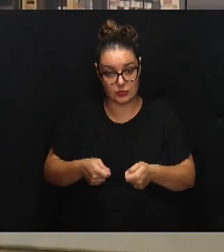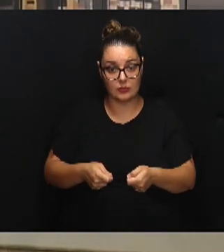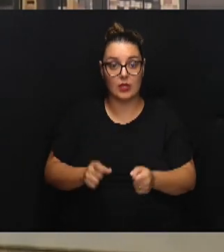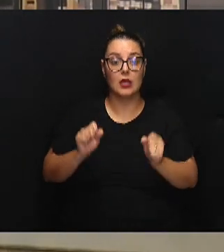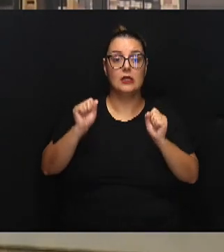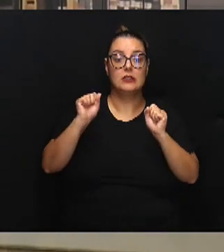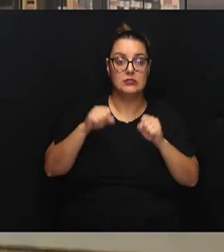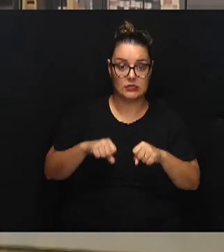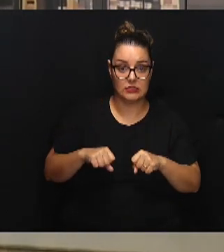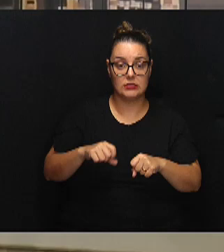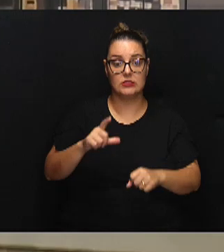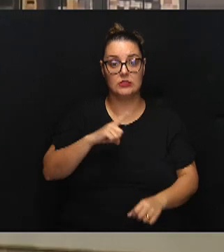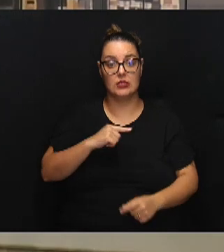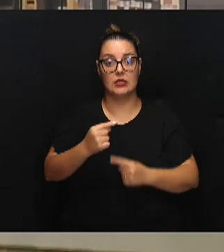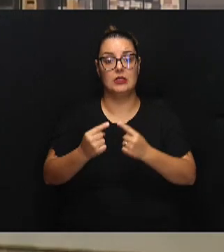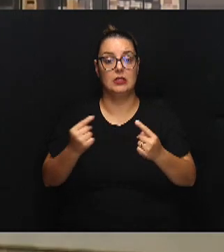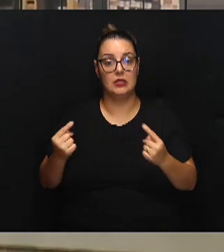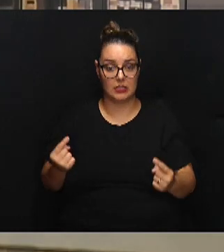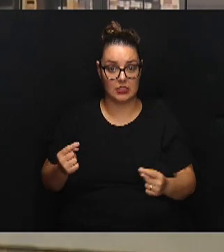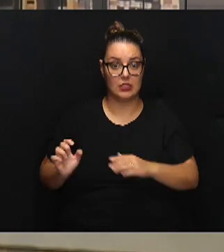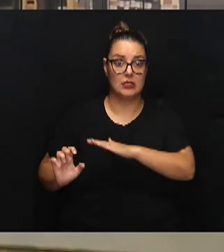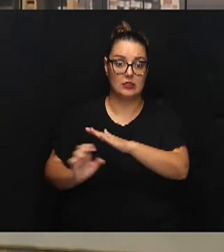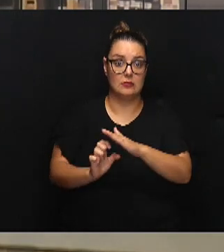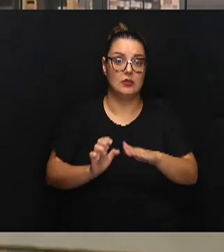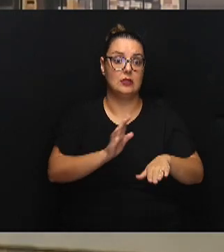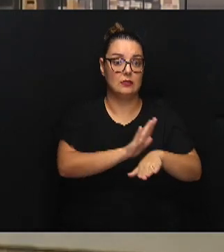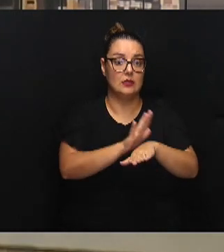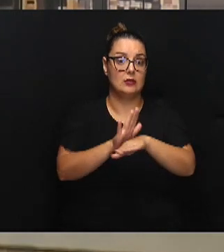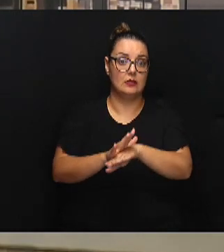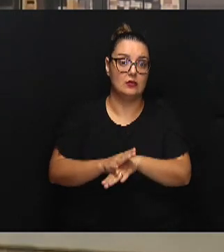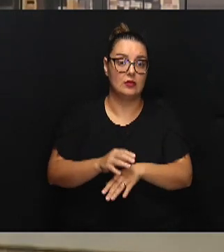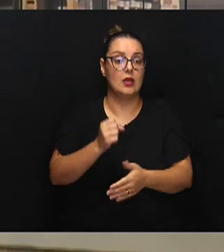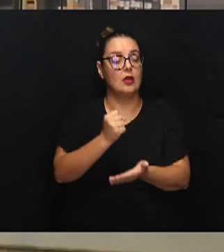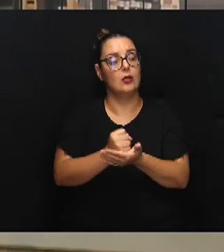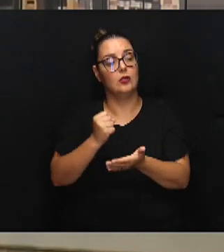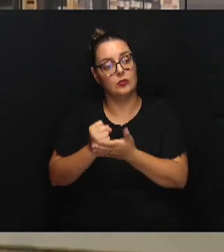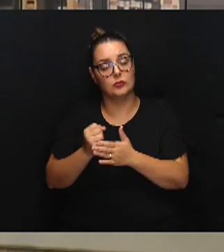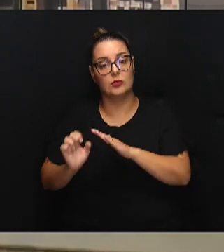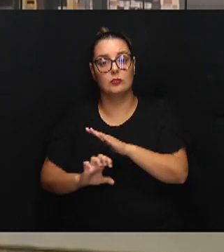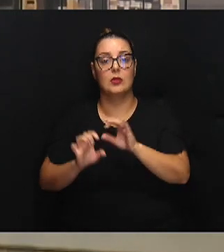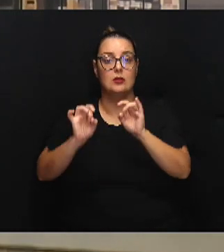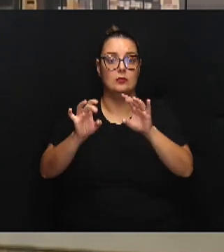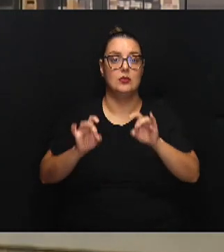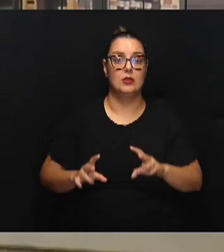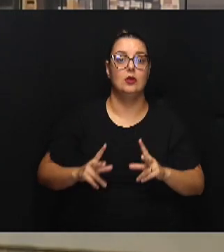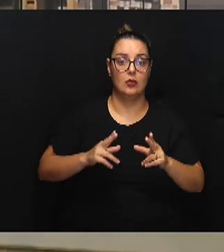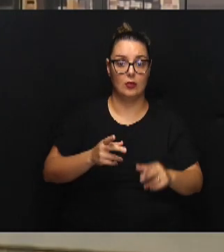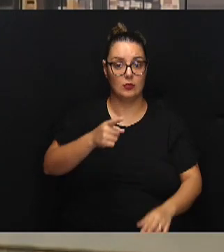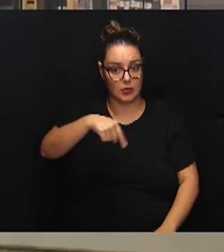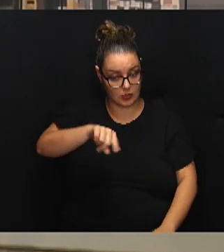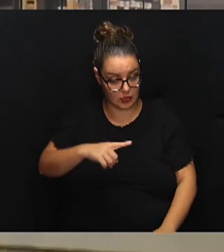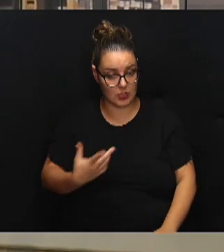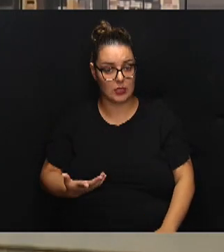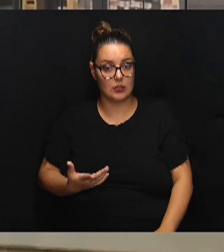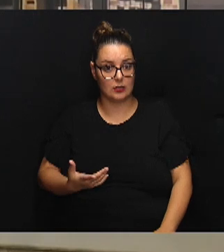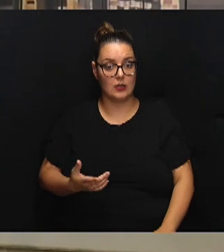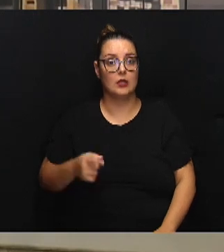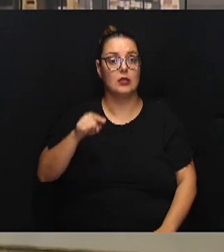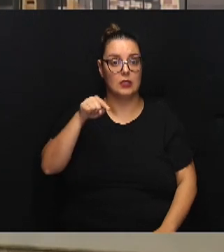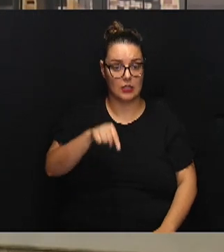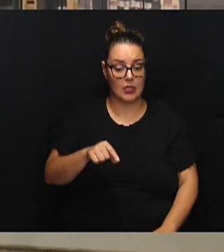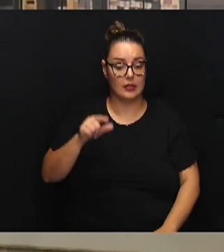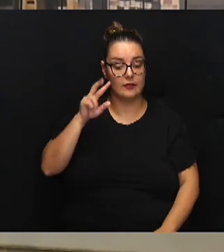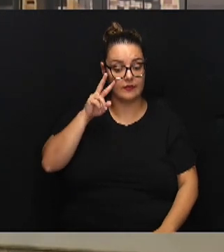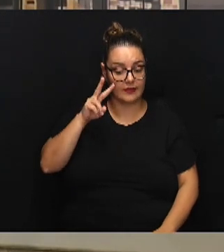sim vem o que cada empresa vai contribuir, contratar uma empresa especializada como a de vocês, e aí vocês entram em loco.